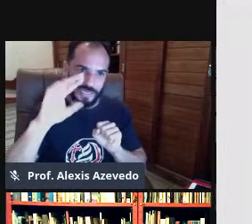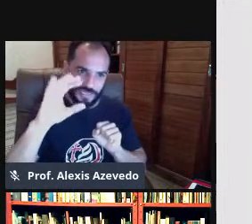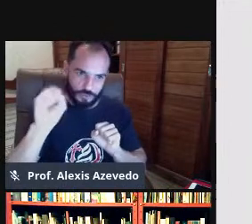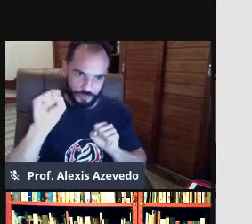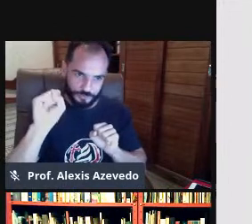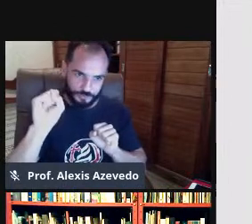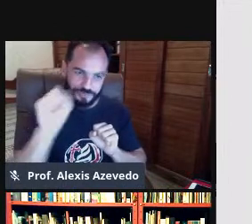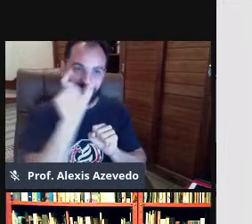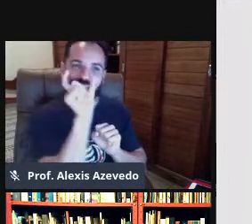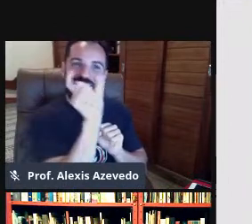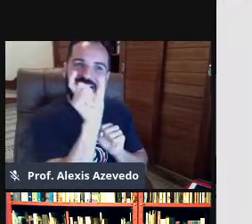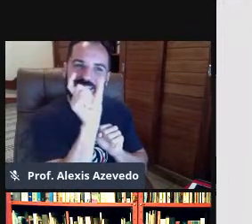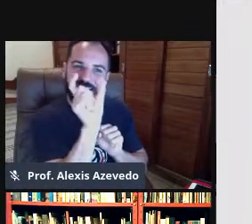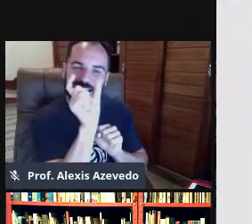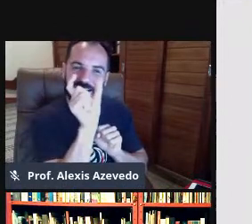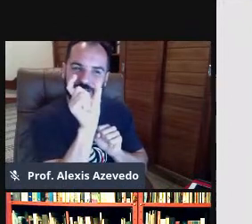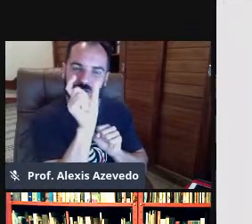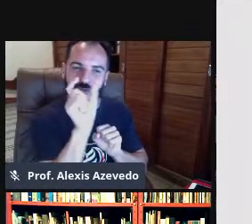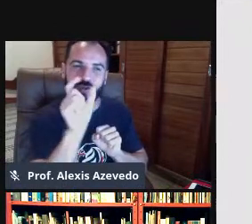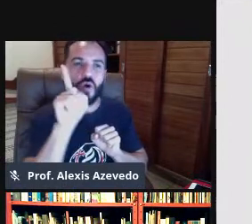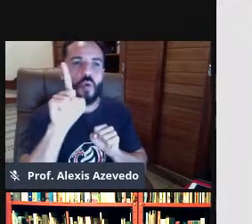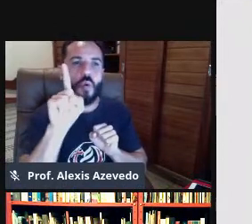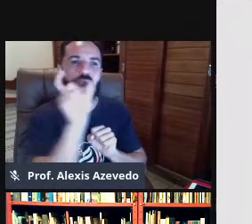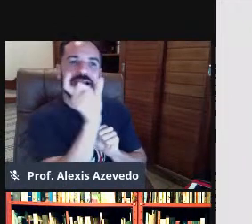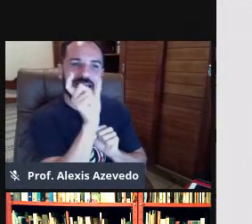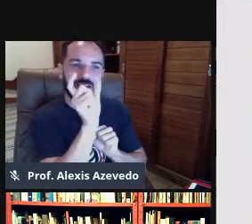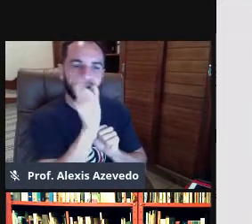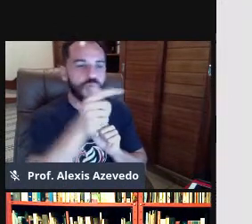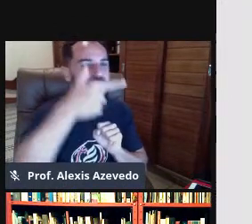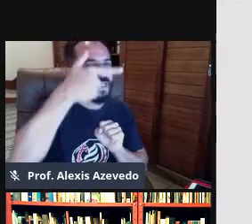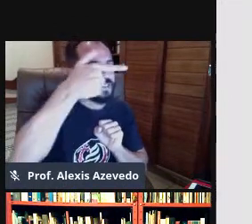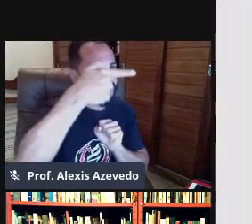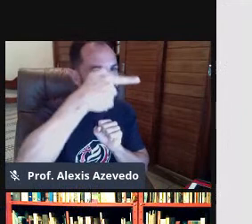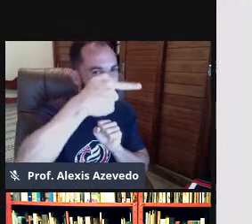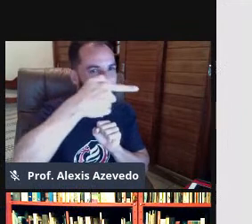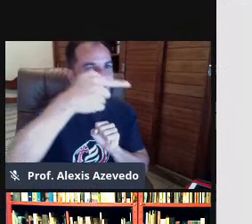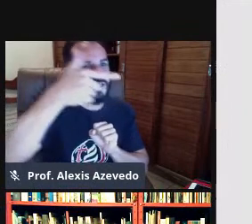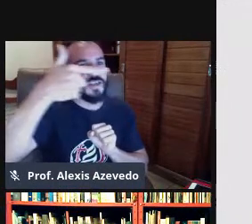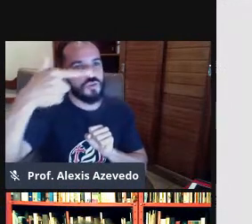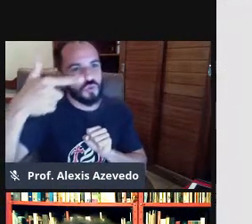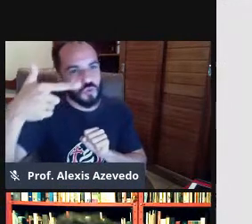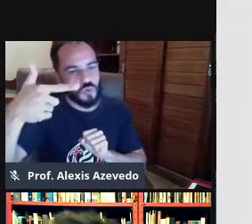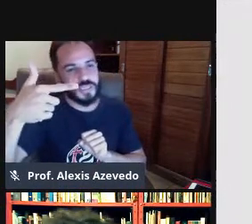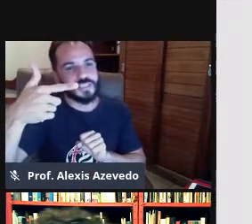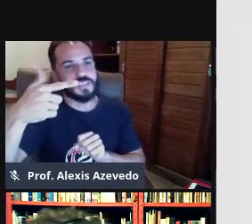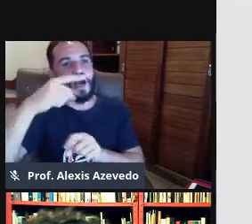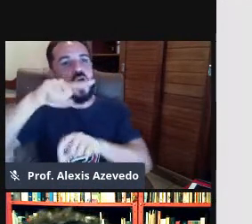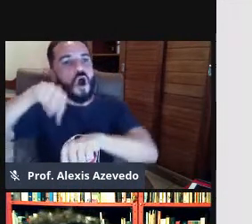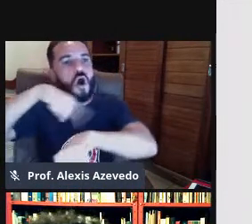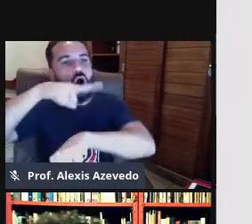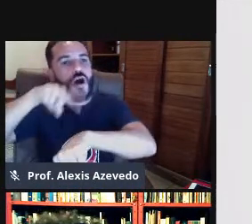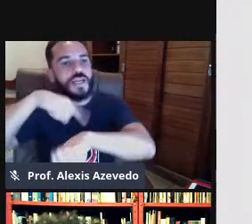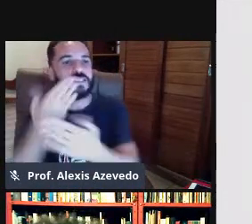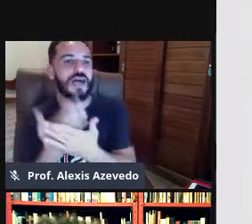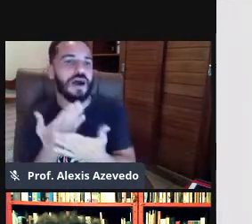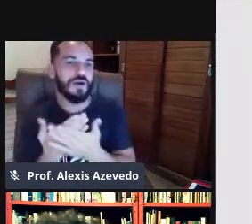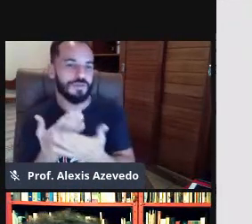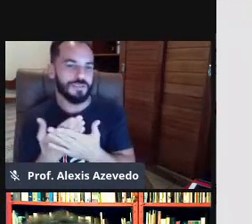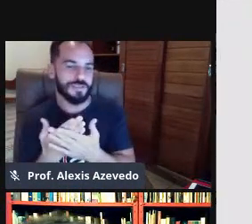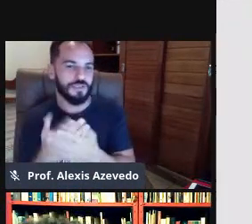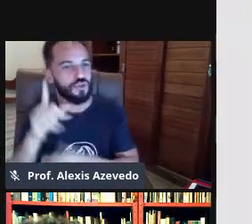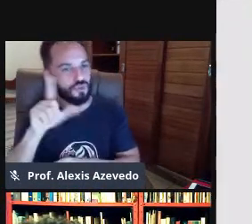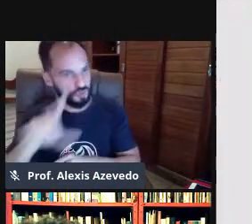exceção da habilitação, porque a habilitação são 2 horários no sétimo período, porque se você opta fazer